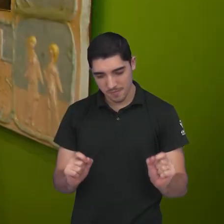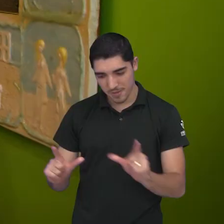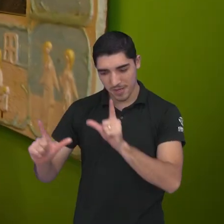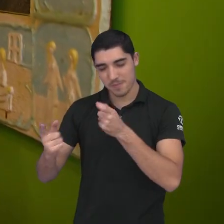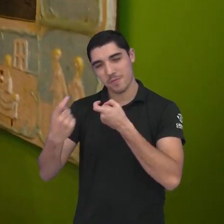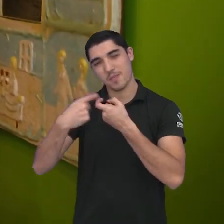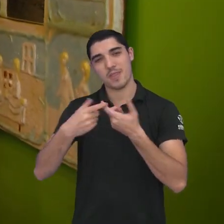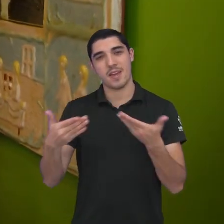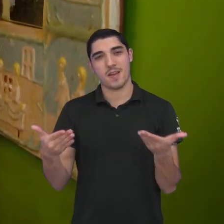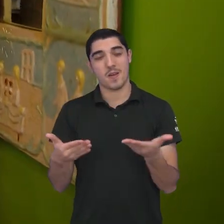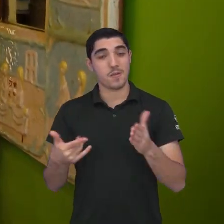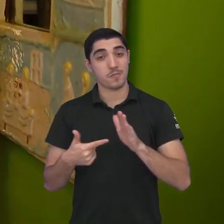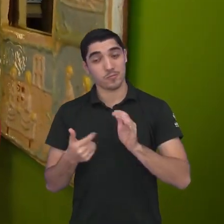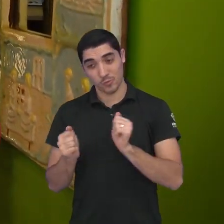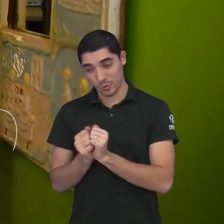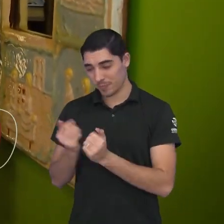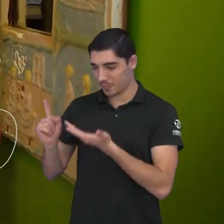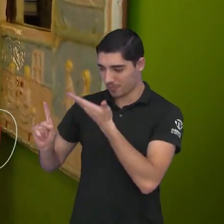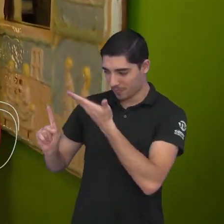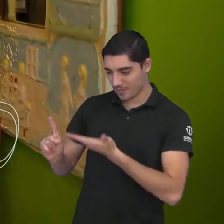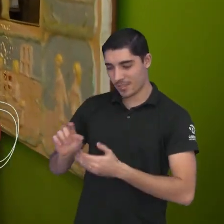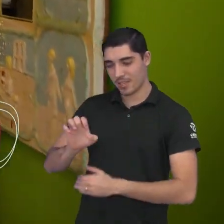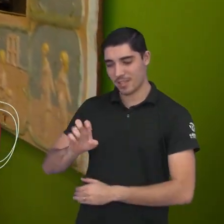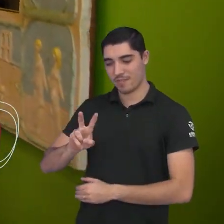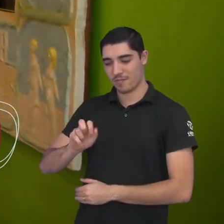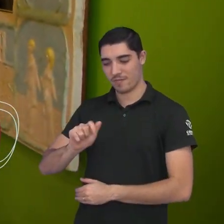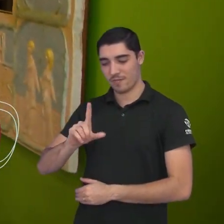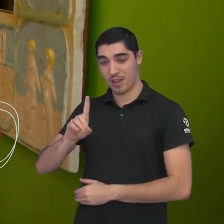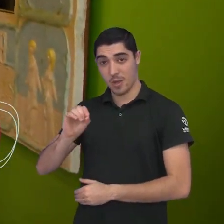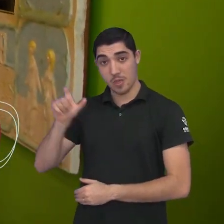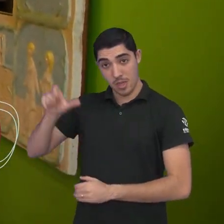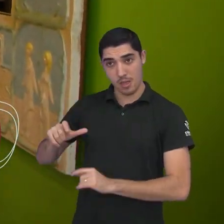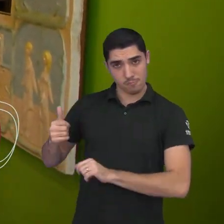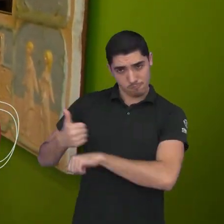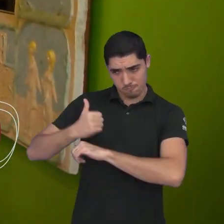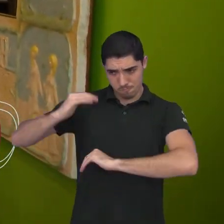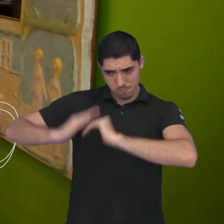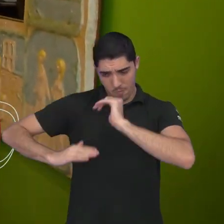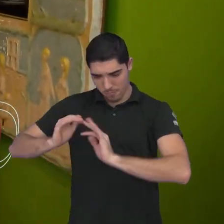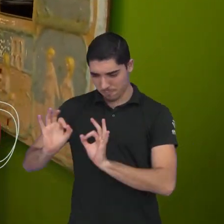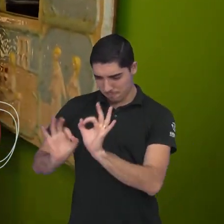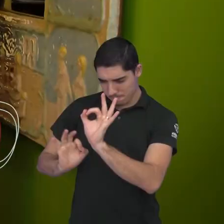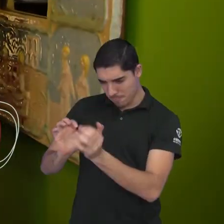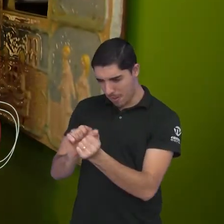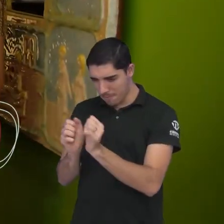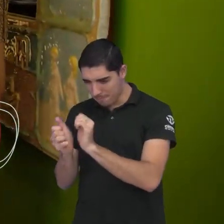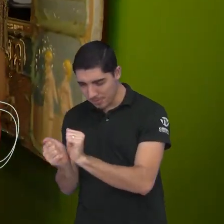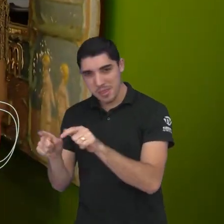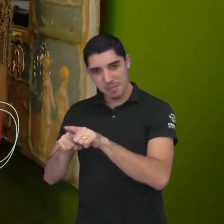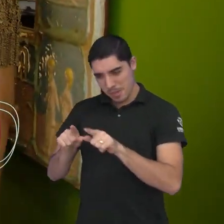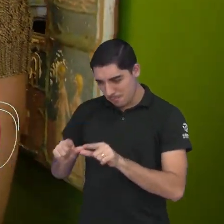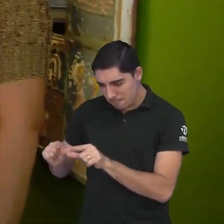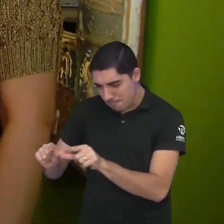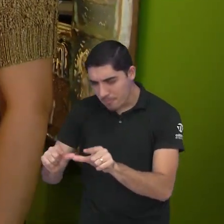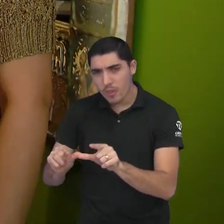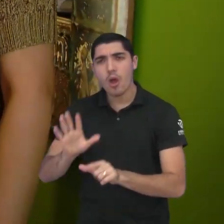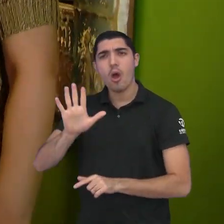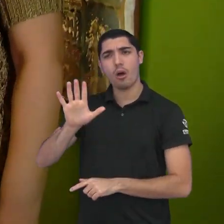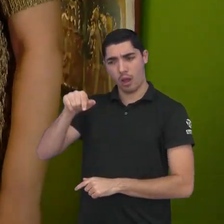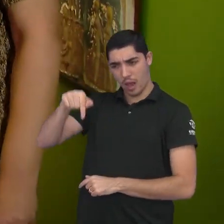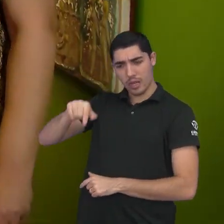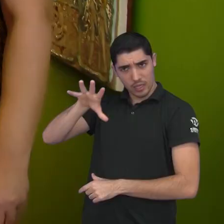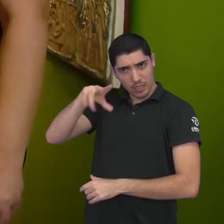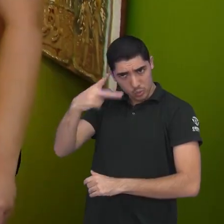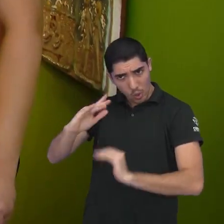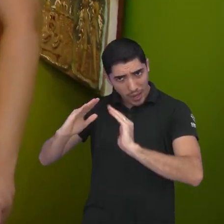De volta com entrevistas, hoje com Evaldo Eras, artista plástico, mosaicista. Evaldo, aqui dentro da sua casa,